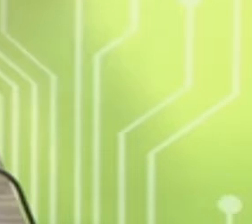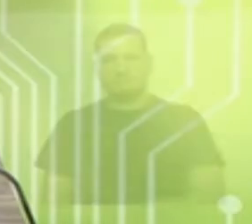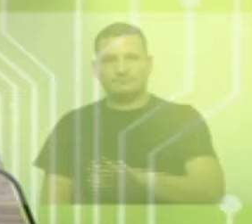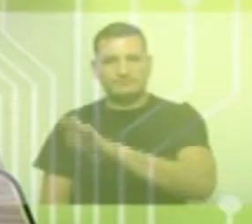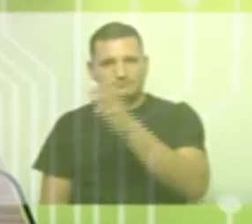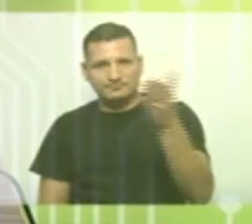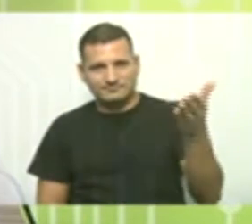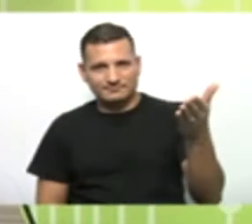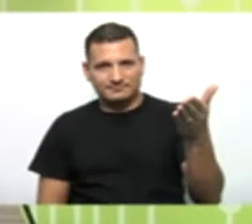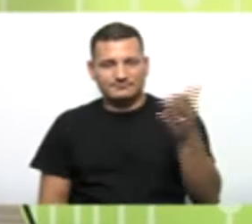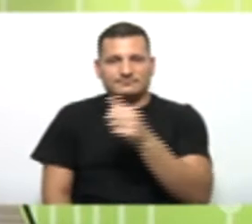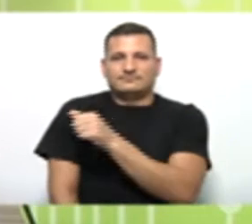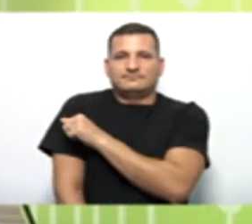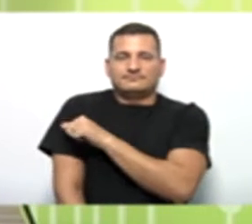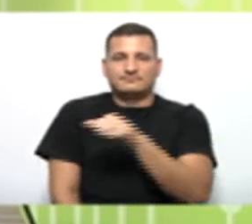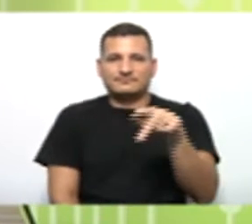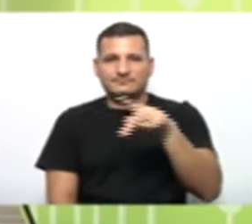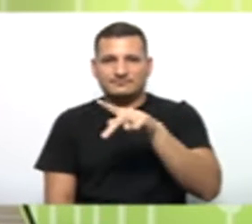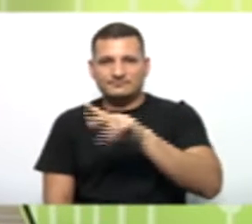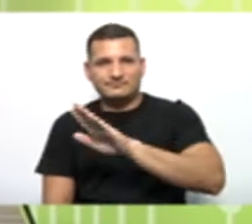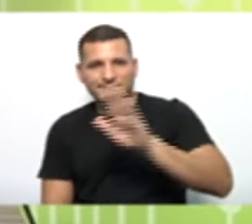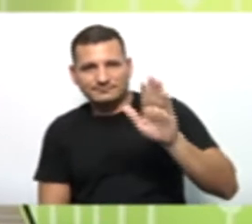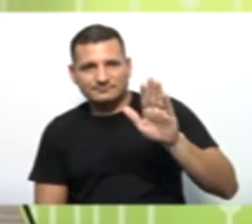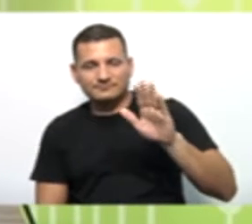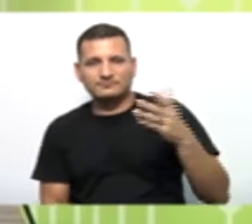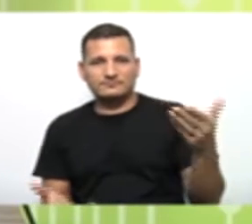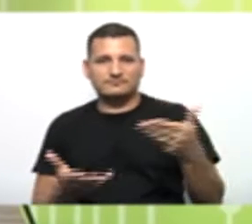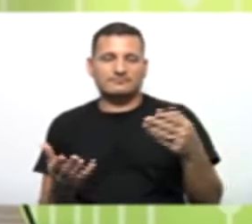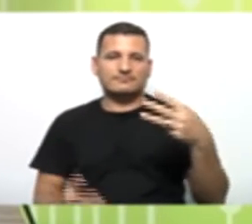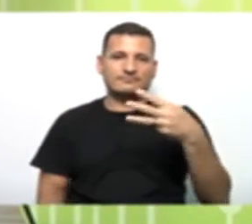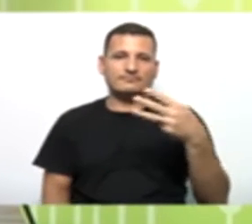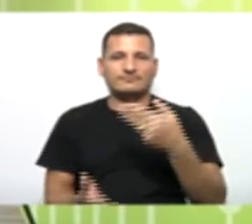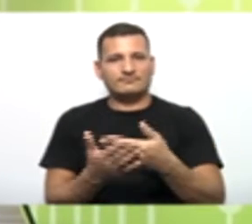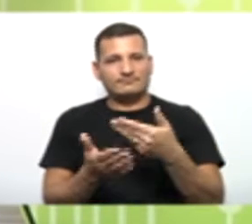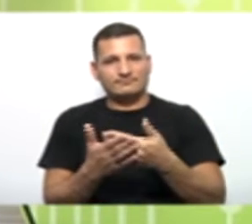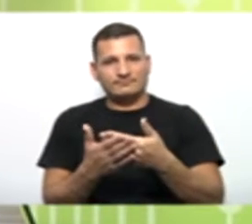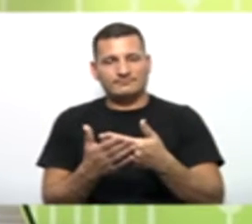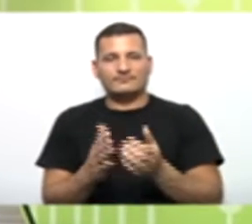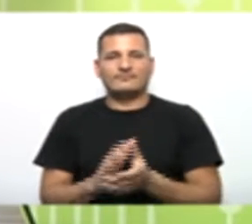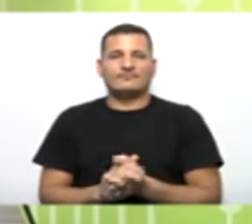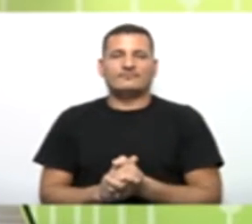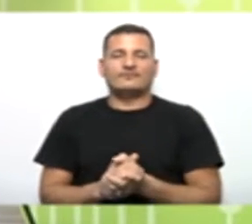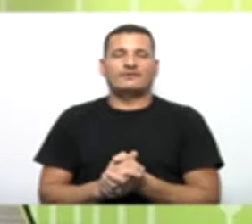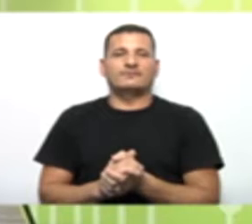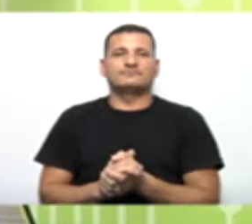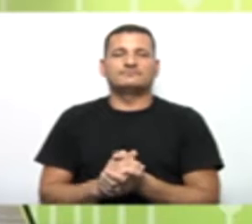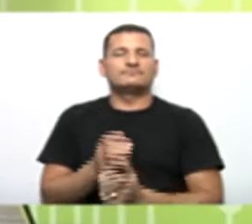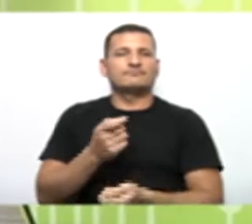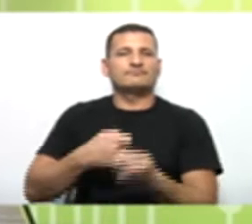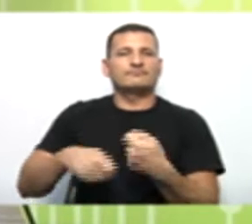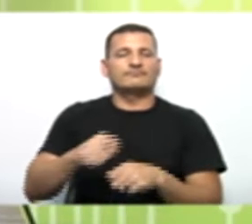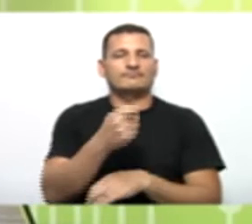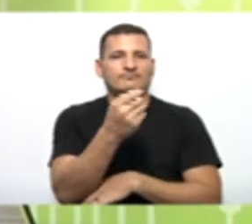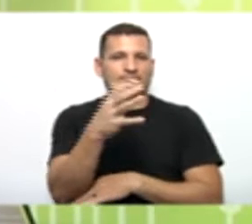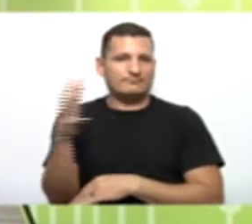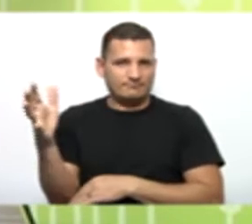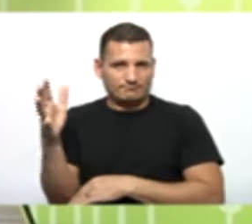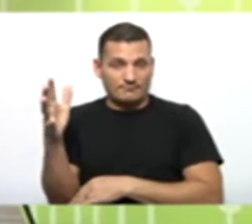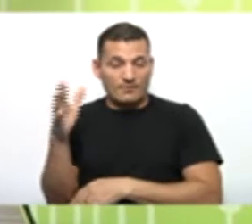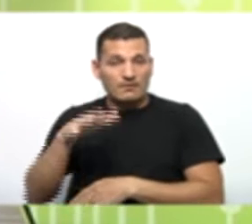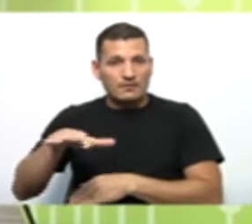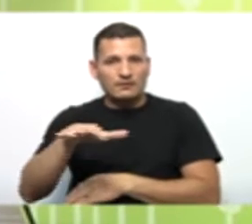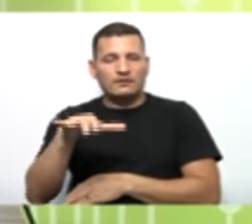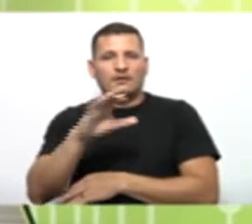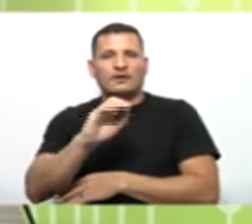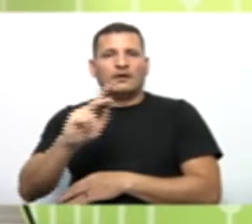Olá, alunos e professores. Estamos na terceira aula hoje de Gestão Ambiental Aplicada ao Cooperativismo. Estamos aqui esperando que vocês